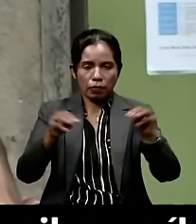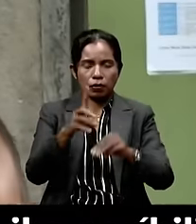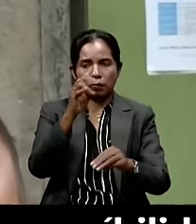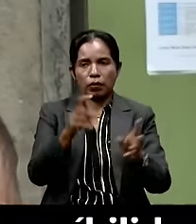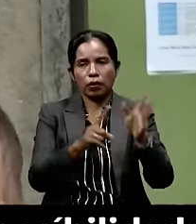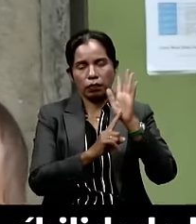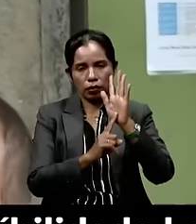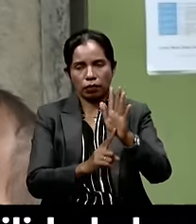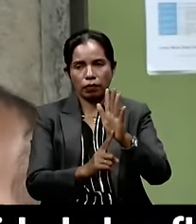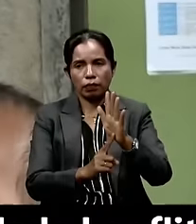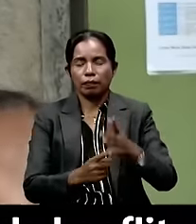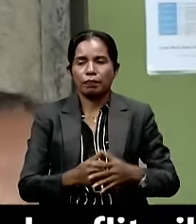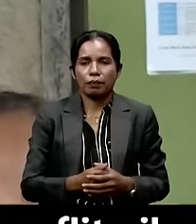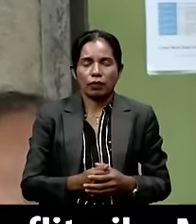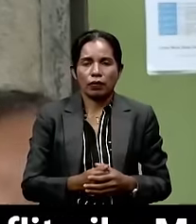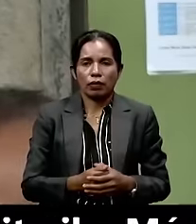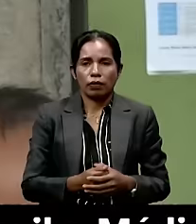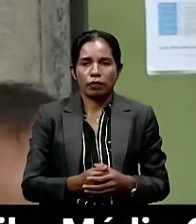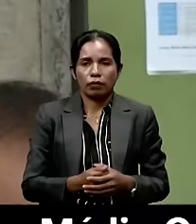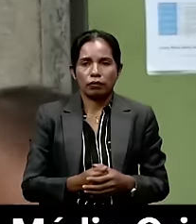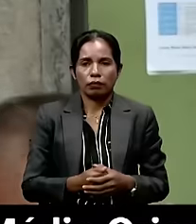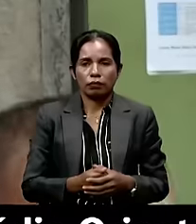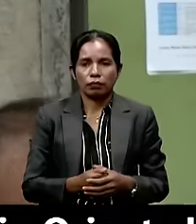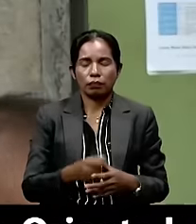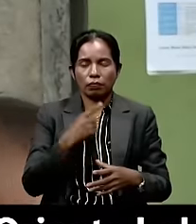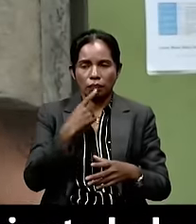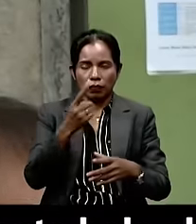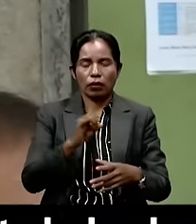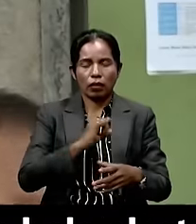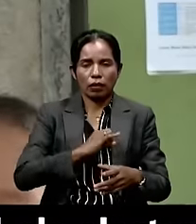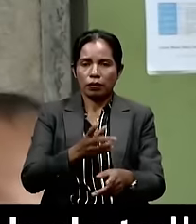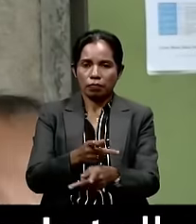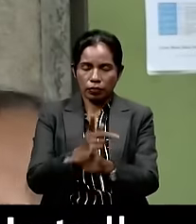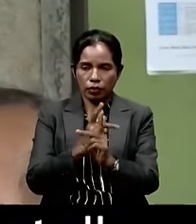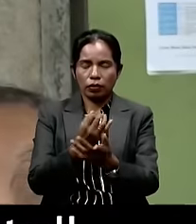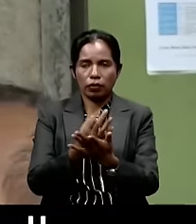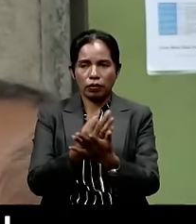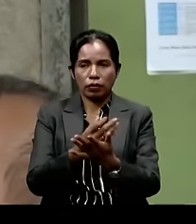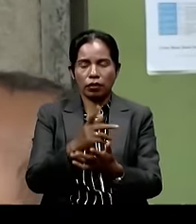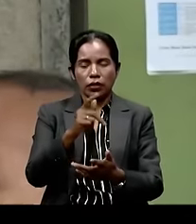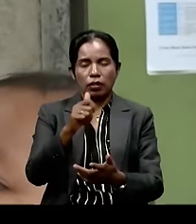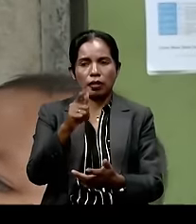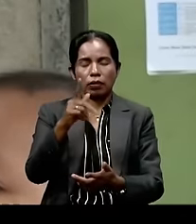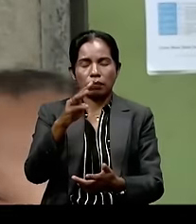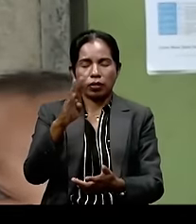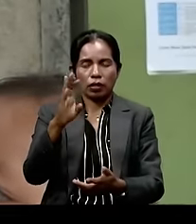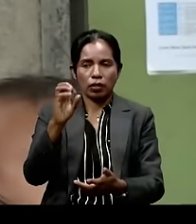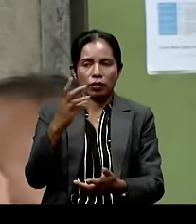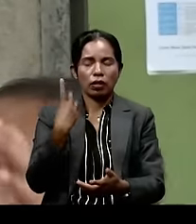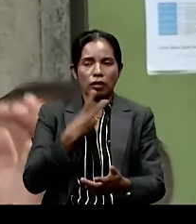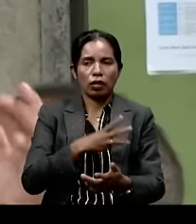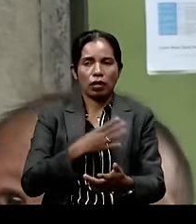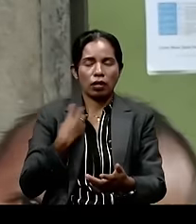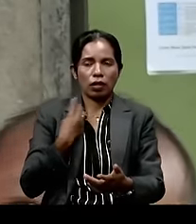hatudu hatudu iha be bencetel mosau kredit ya kaibok mosau kredit au ni sasansi